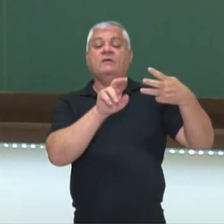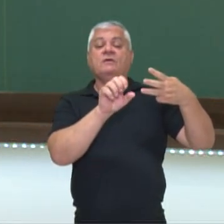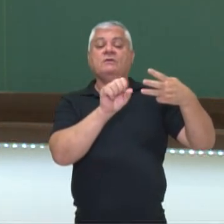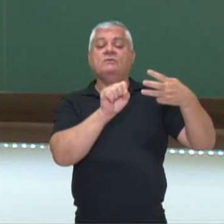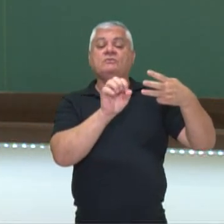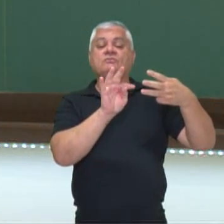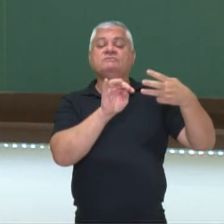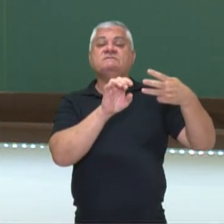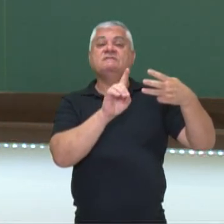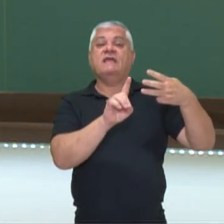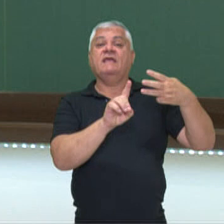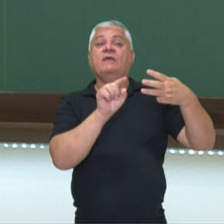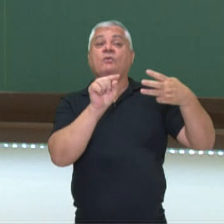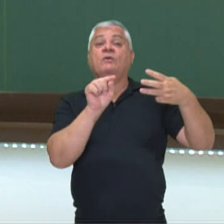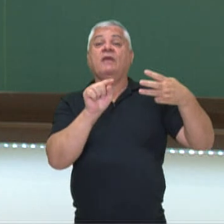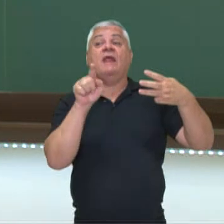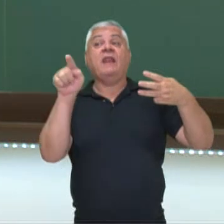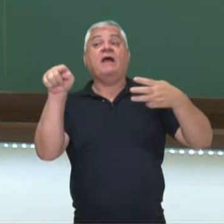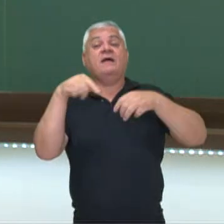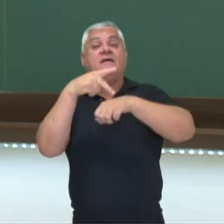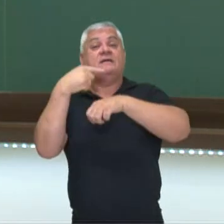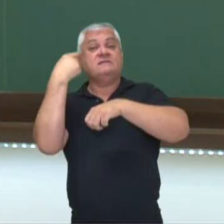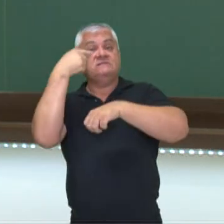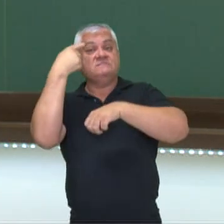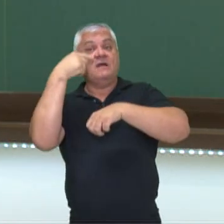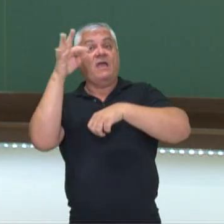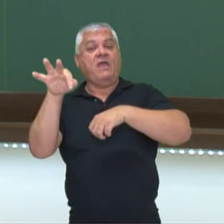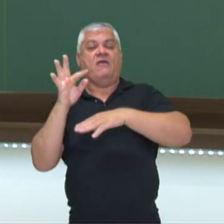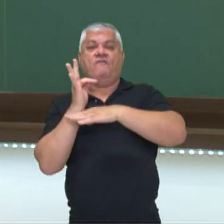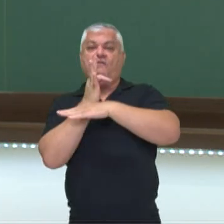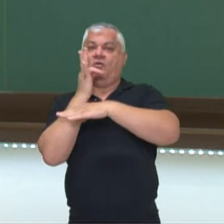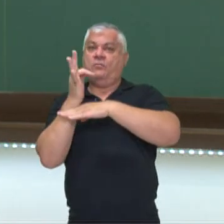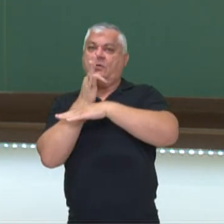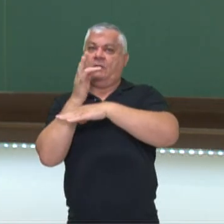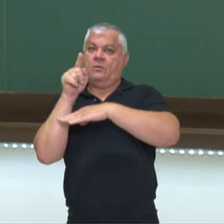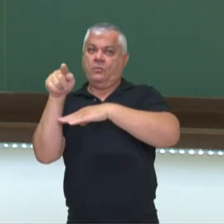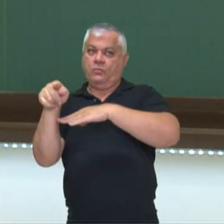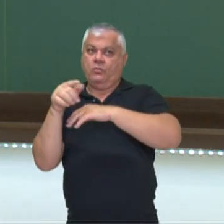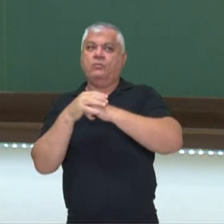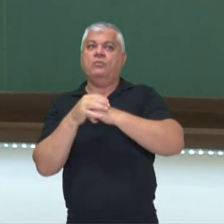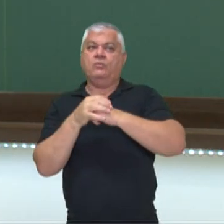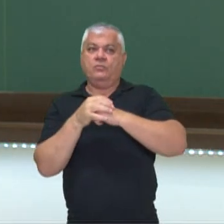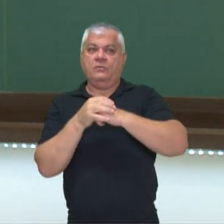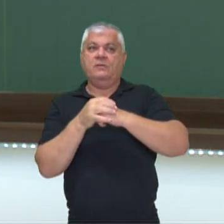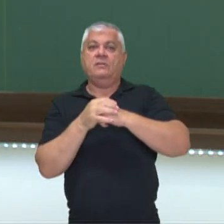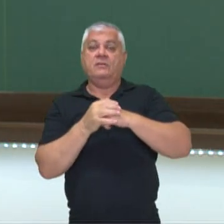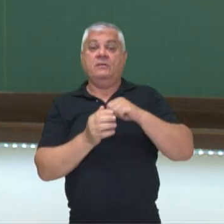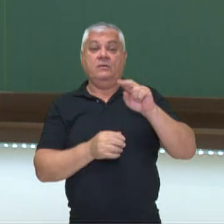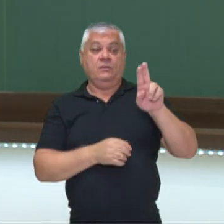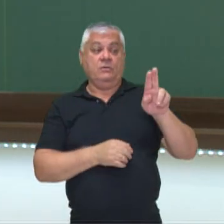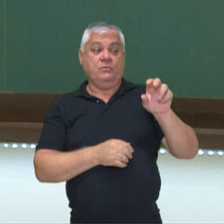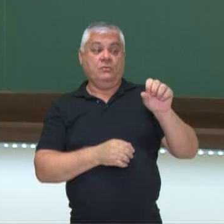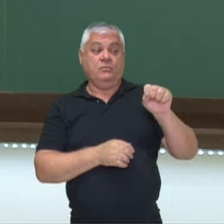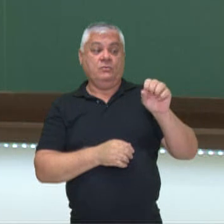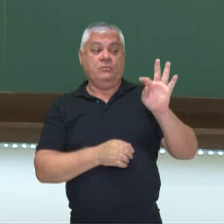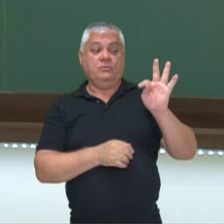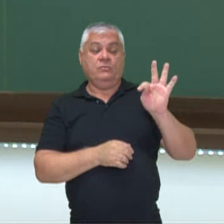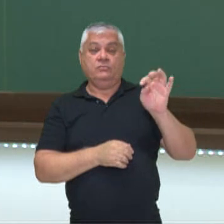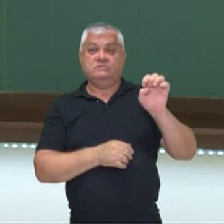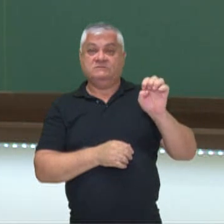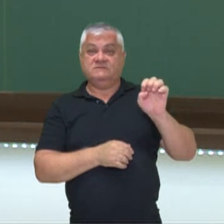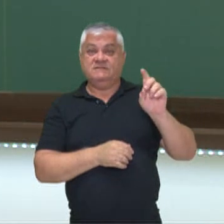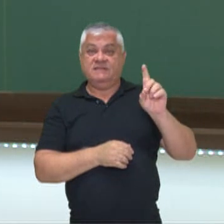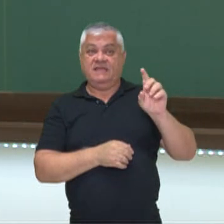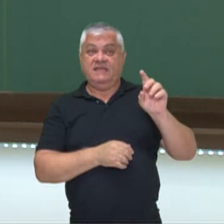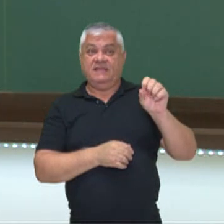na Espanha é utilizado como forma de tratamento formal e o plural, ustedes, é